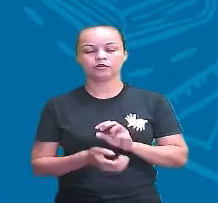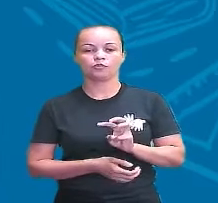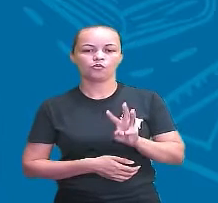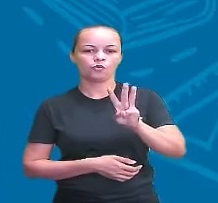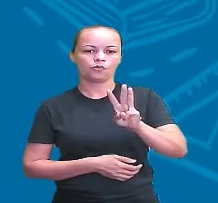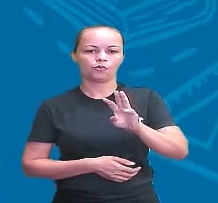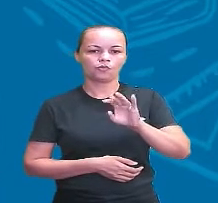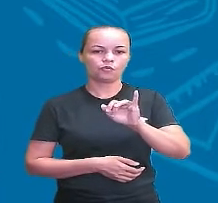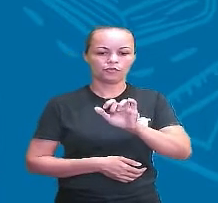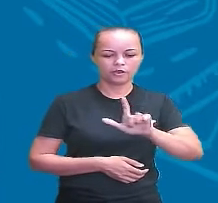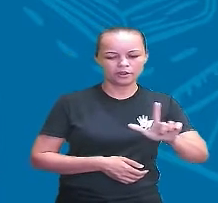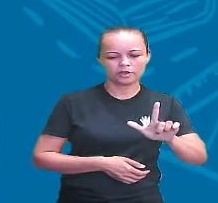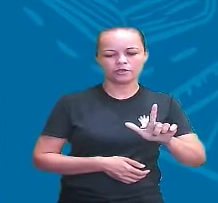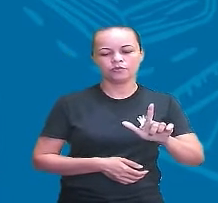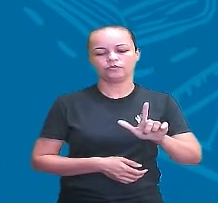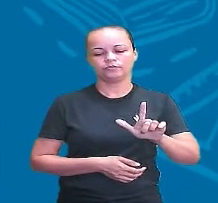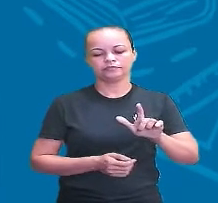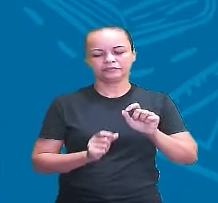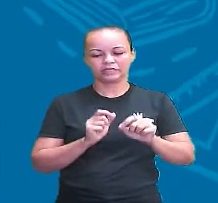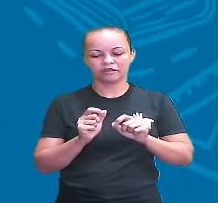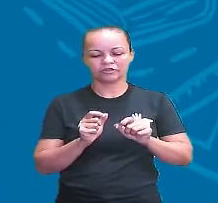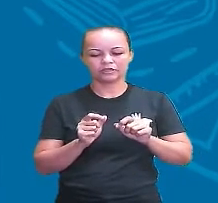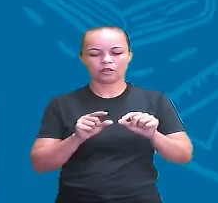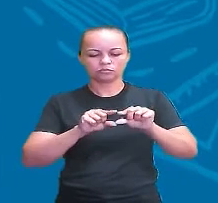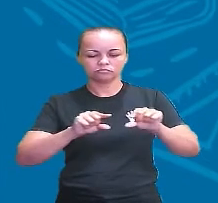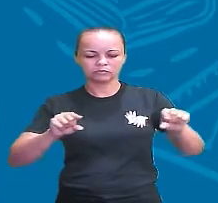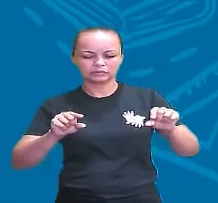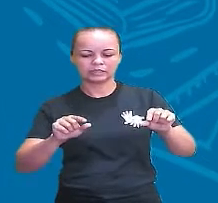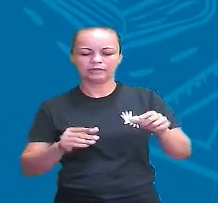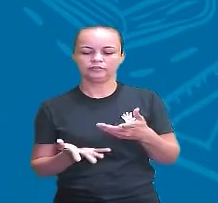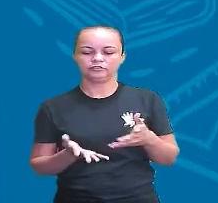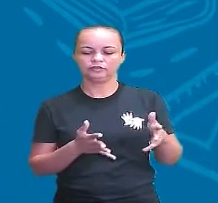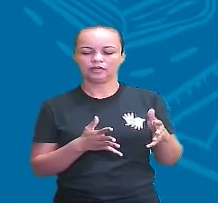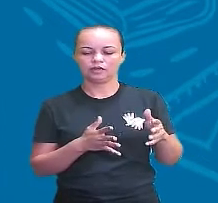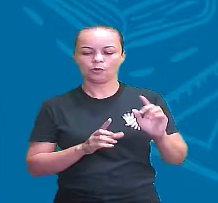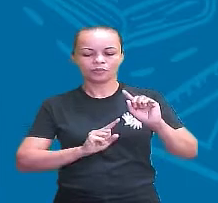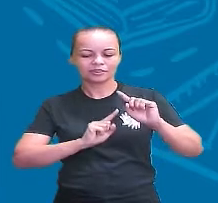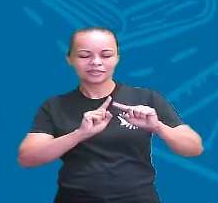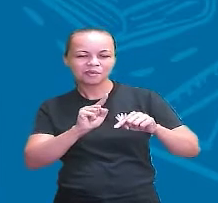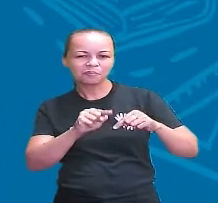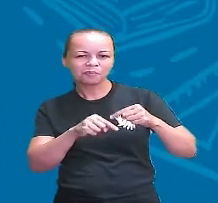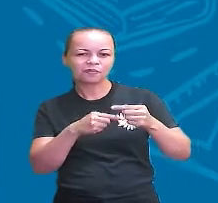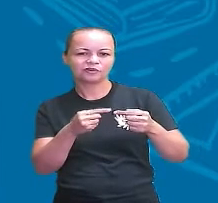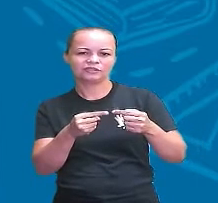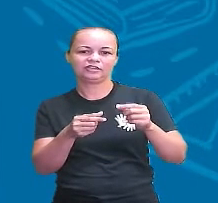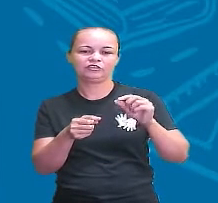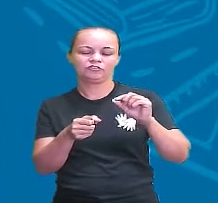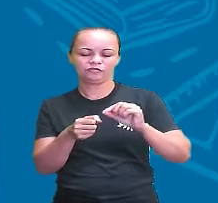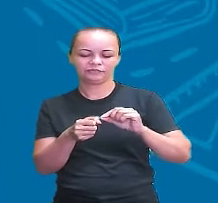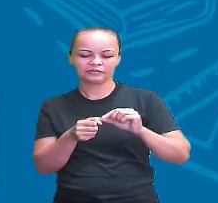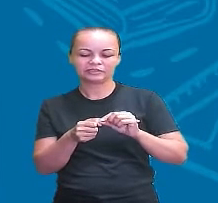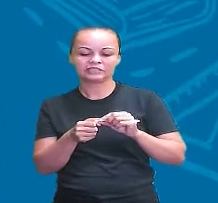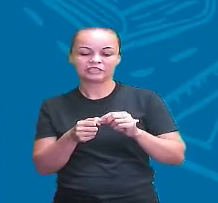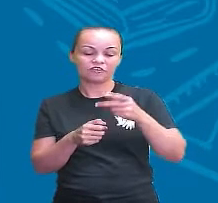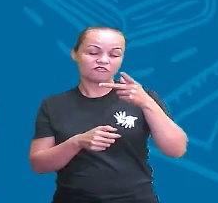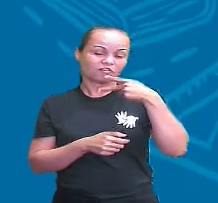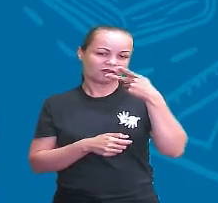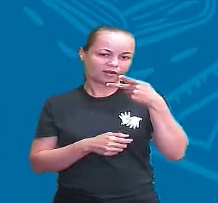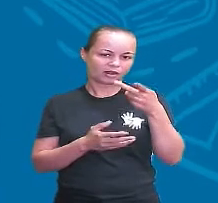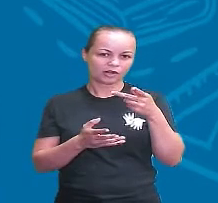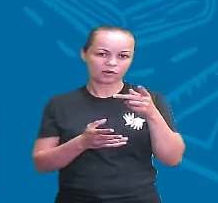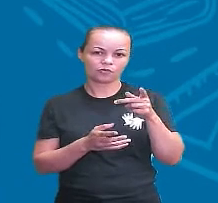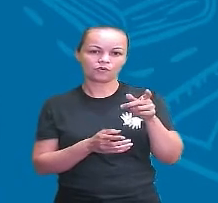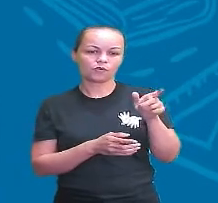to her after what she's done? Então, temos novamente o will iniciando a tua pergunta. Eles dirão a